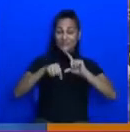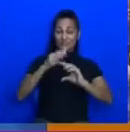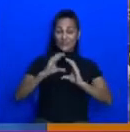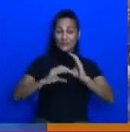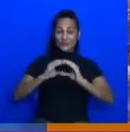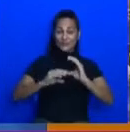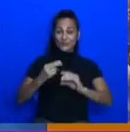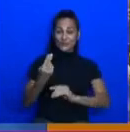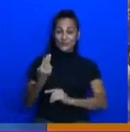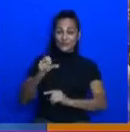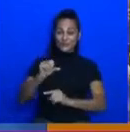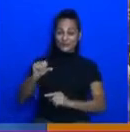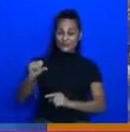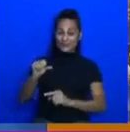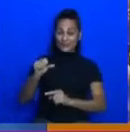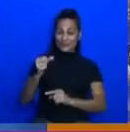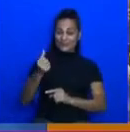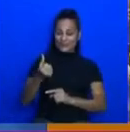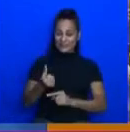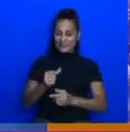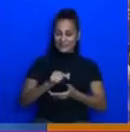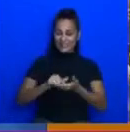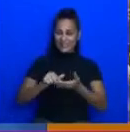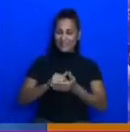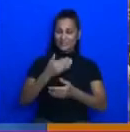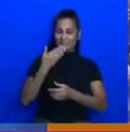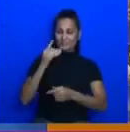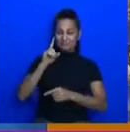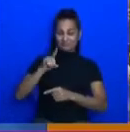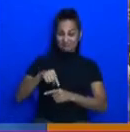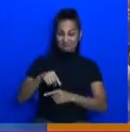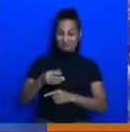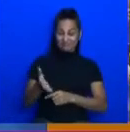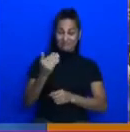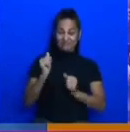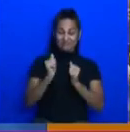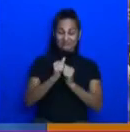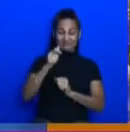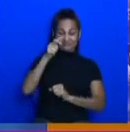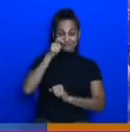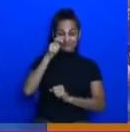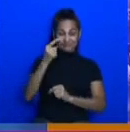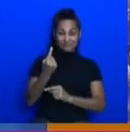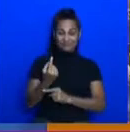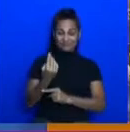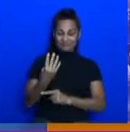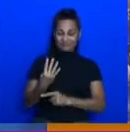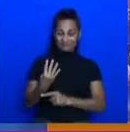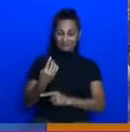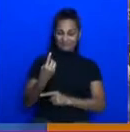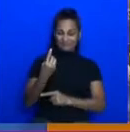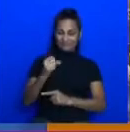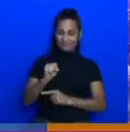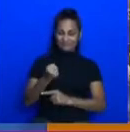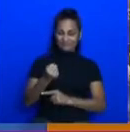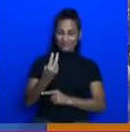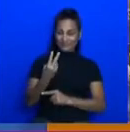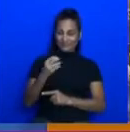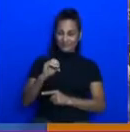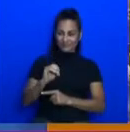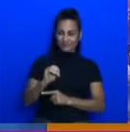no concurso 2.996 da Loto Fácil foram... Confira comigo, 14,